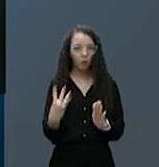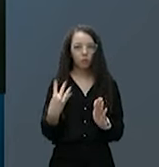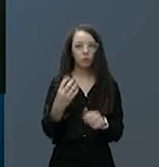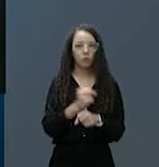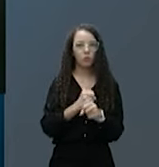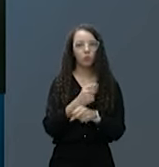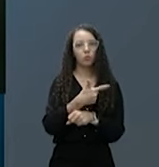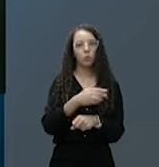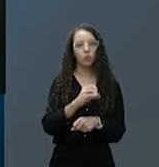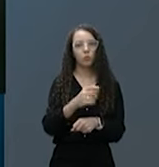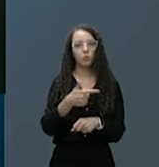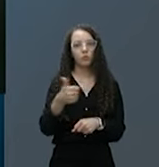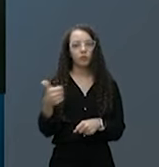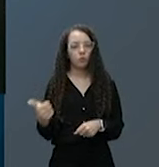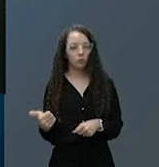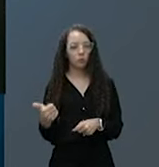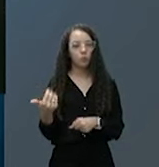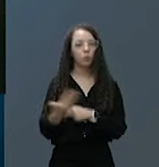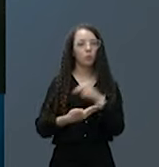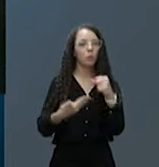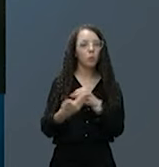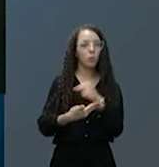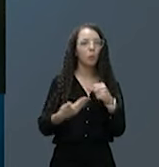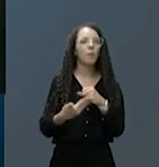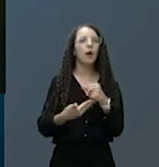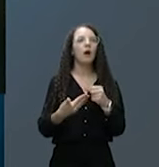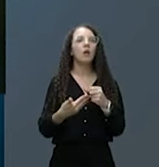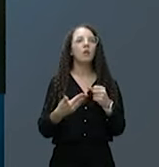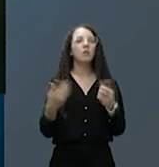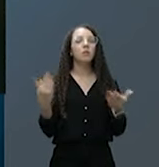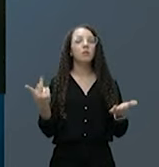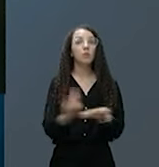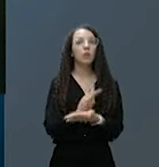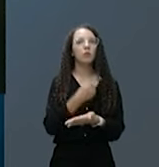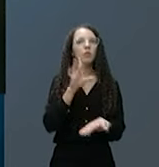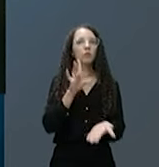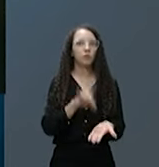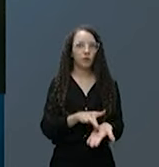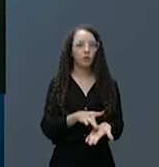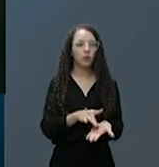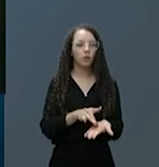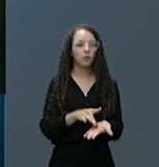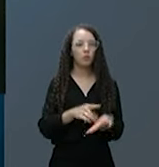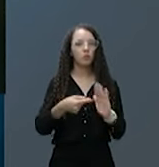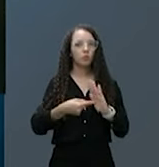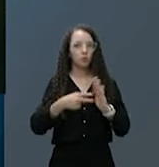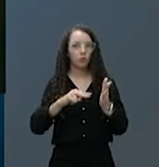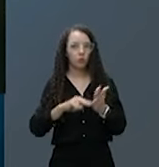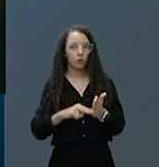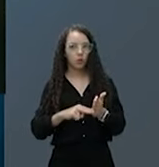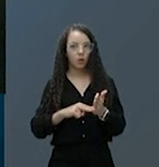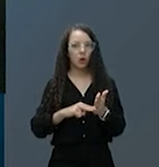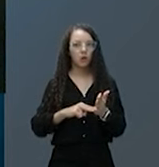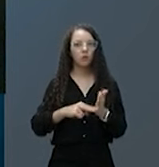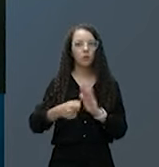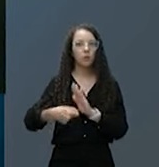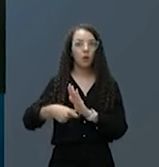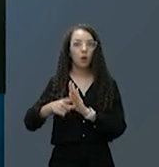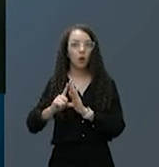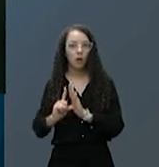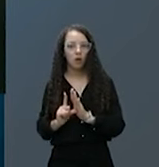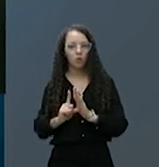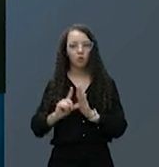fundamentada, fulcrada nas peculiaridades do caso concreto. Quanto ao significado da expressão precedente